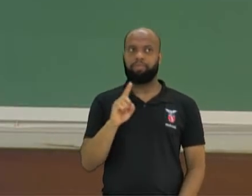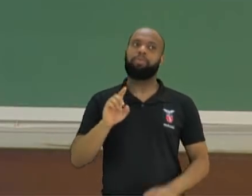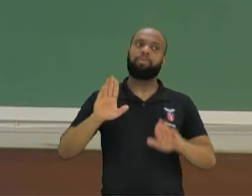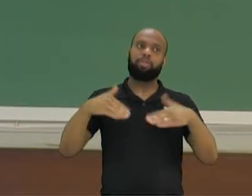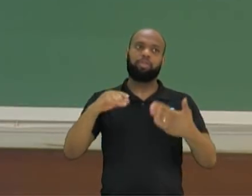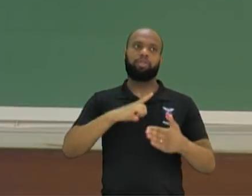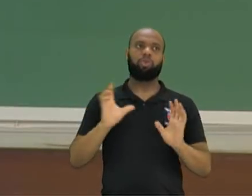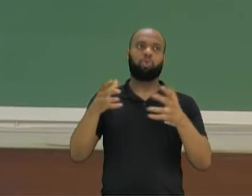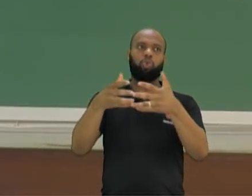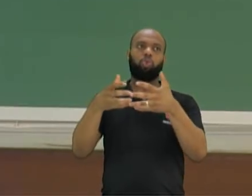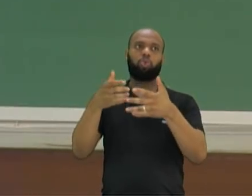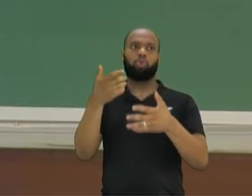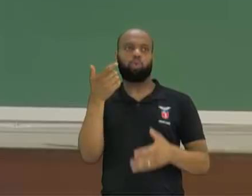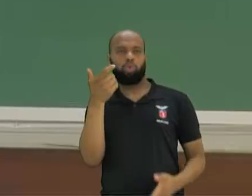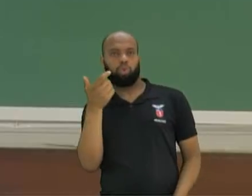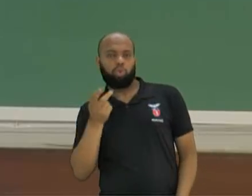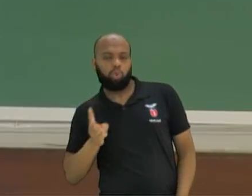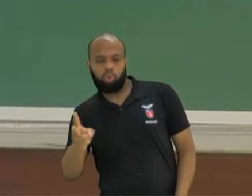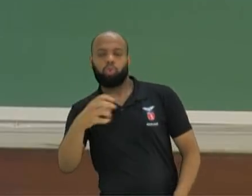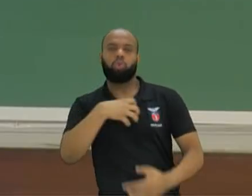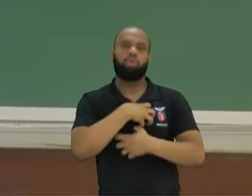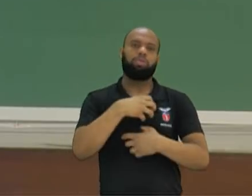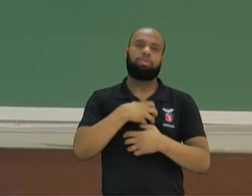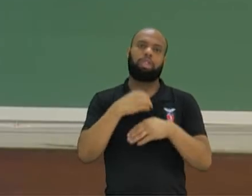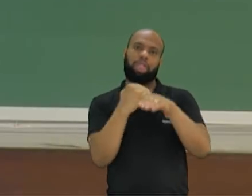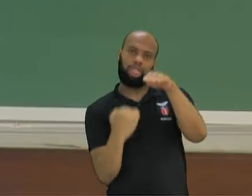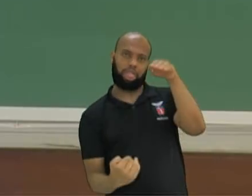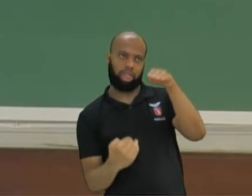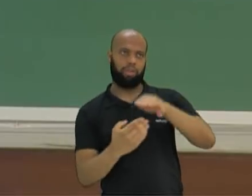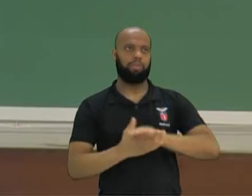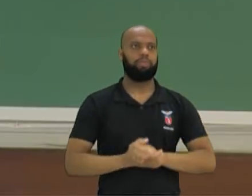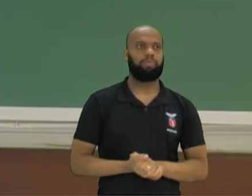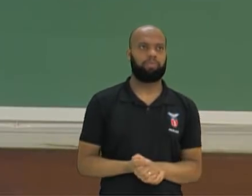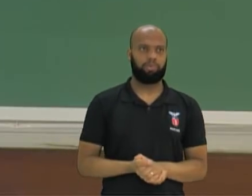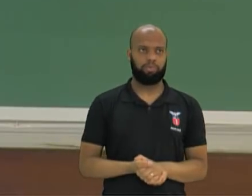continuam, infelizmente, numa situação não tão favorável.